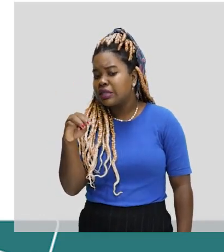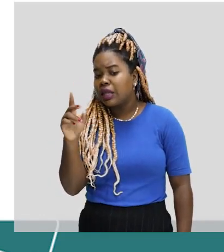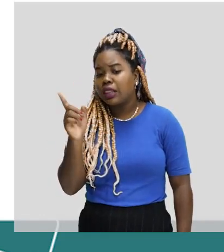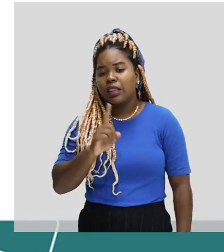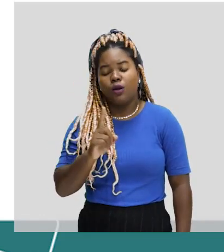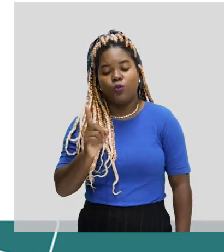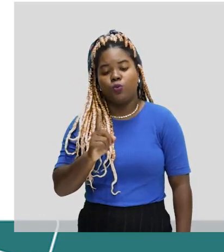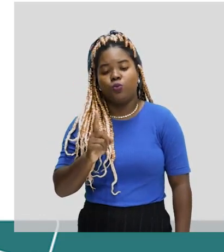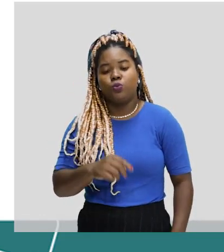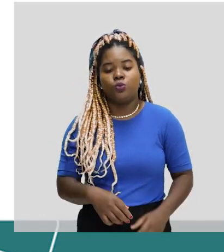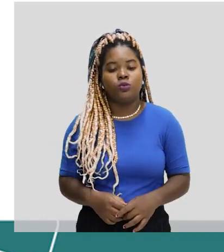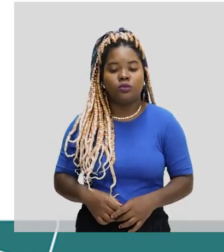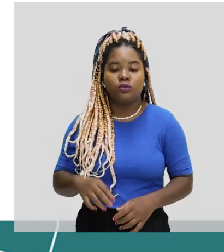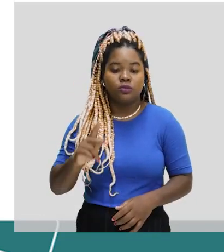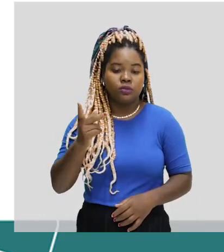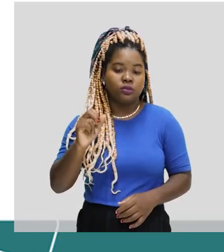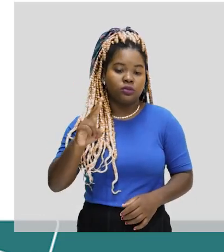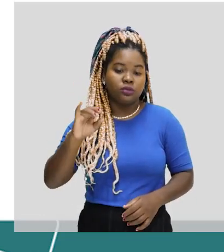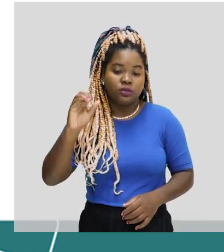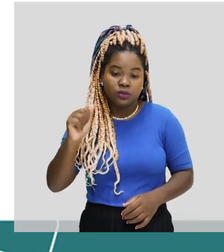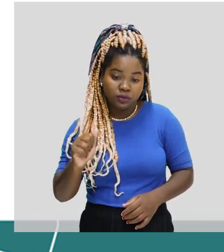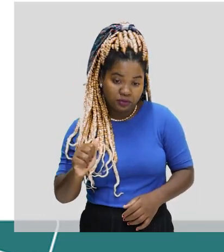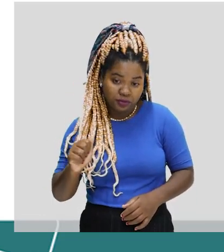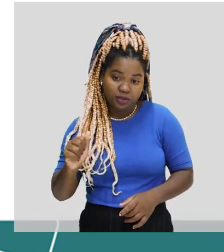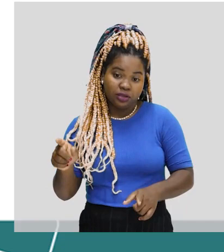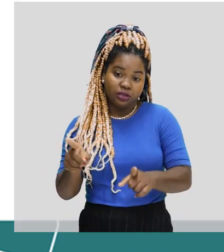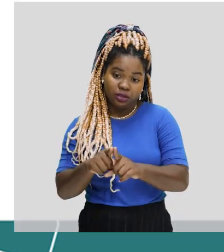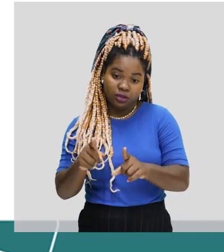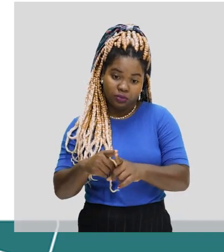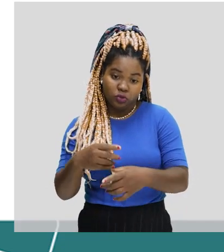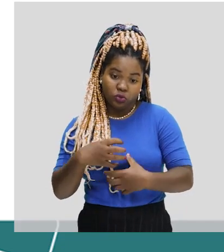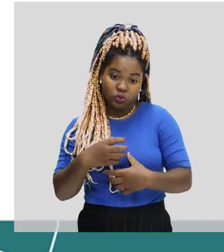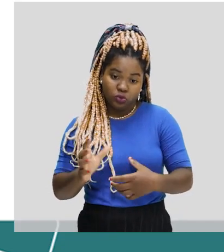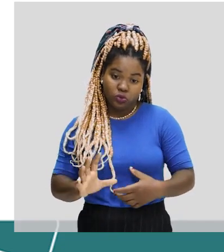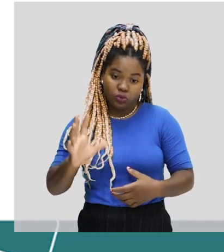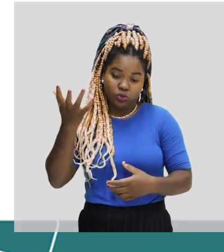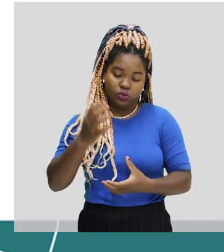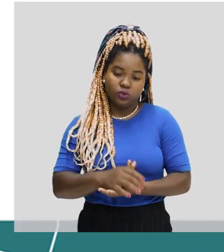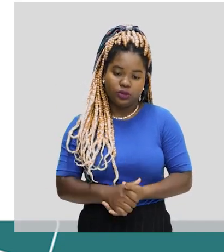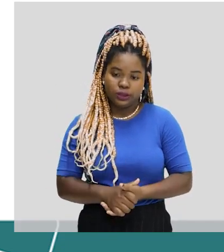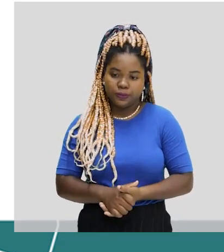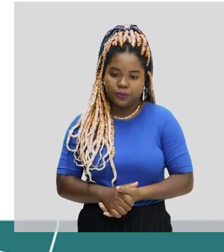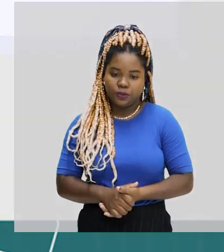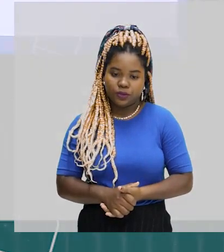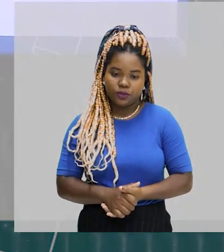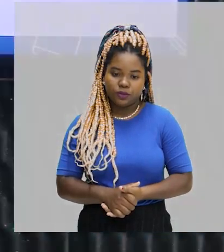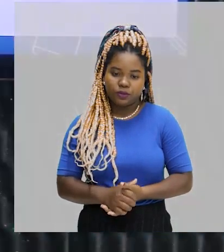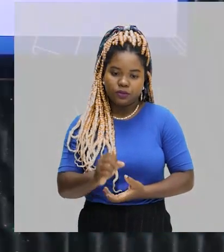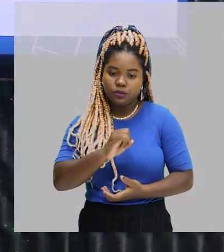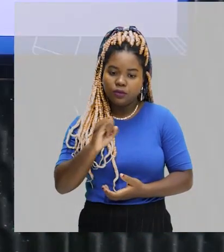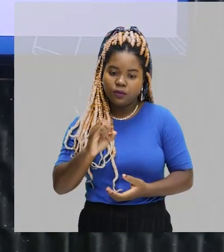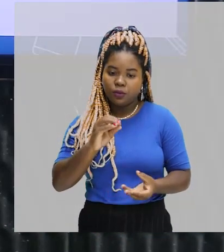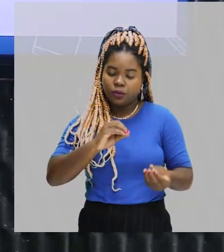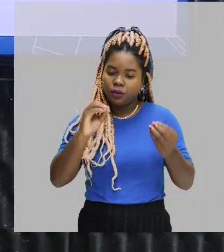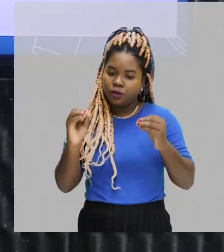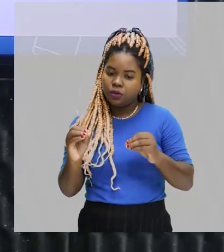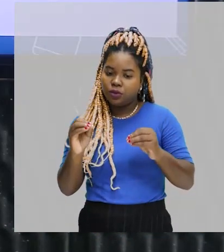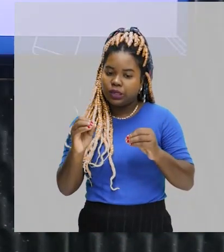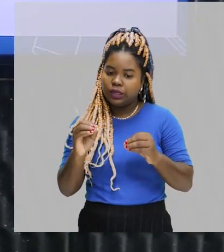mais. Havia, porque o verbo haver está no sentido de existir, ou seja, se fosse aqui